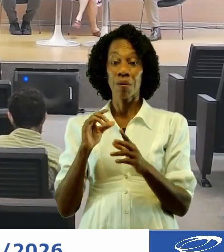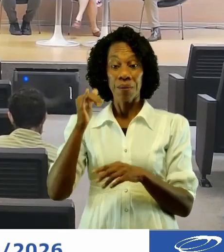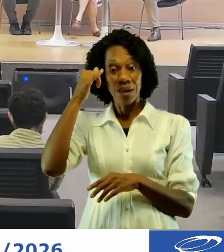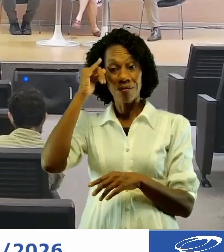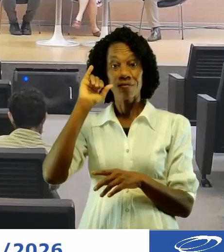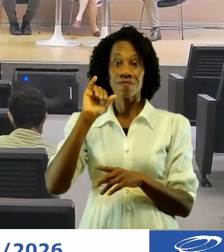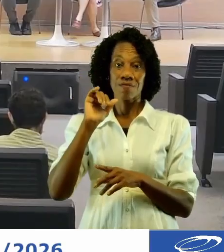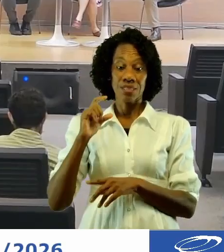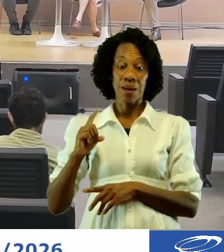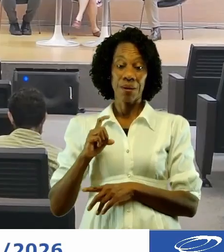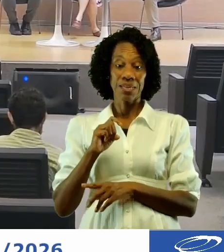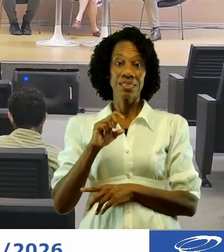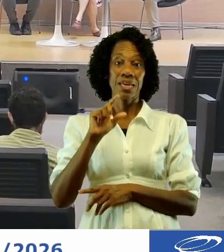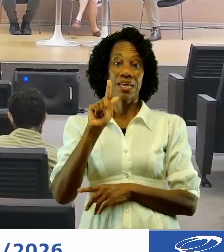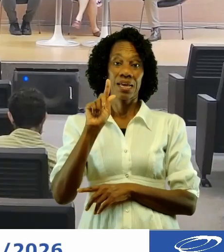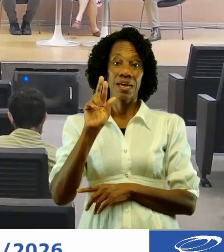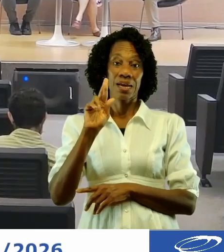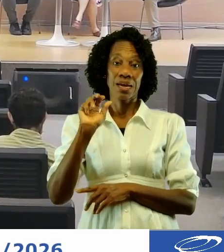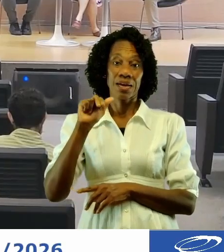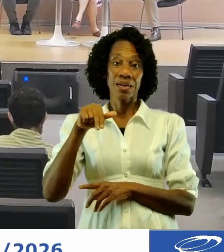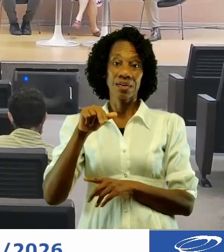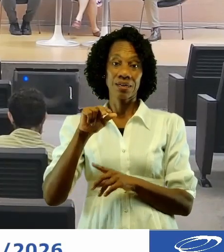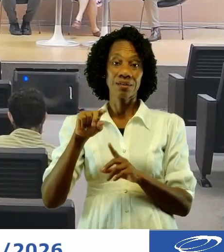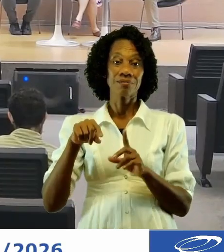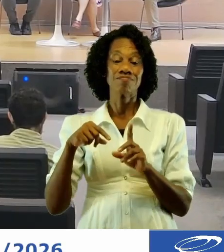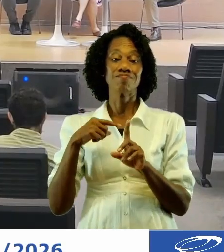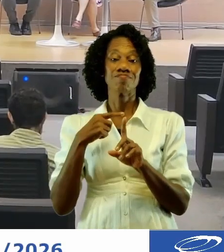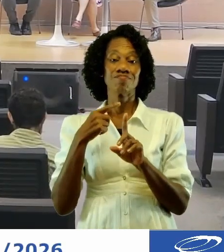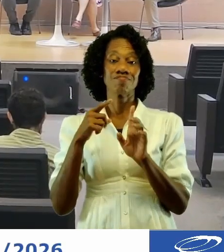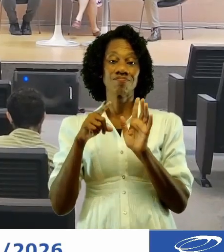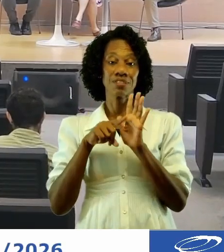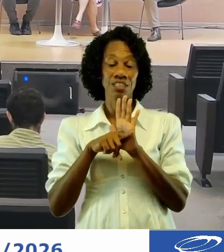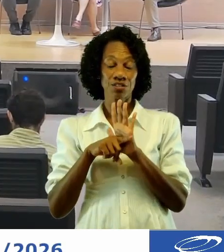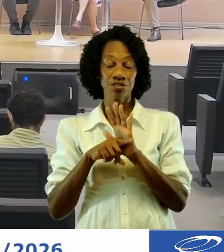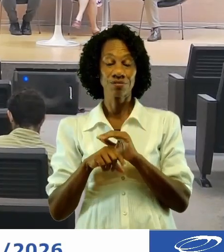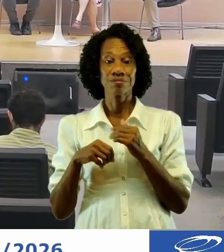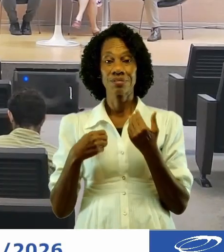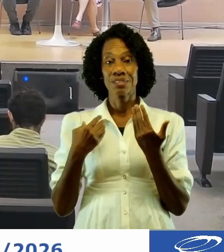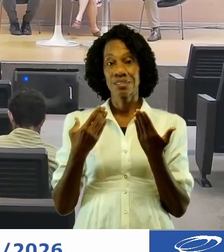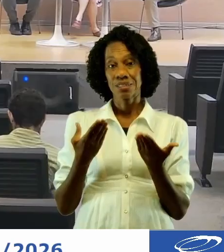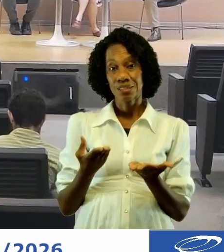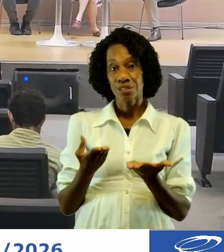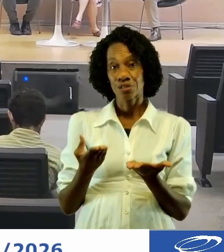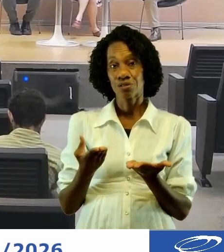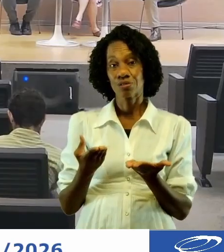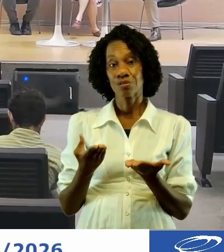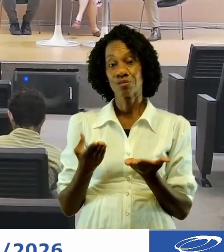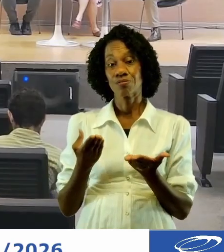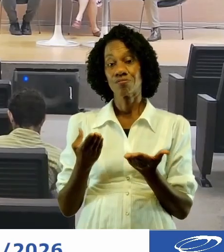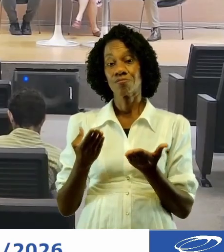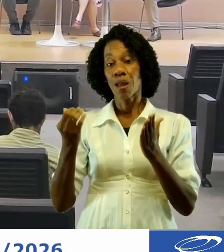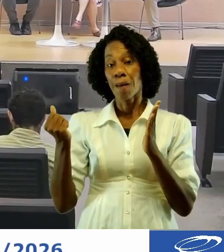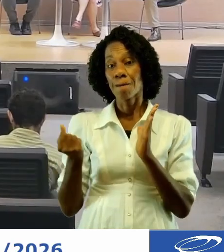não ter rifampicina e a indução de resistência no tratamento com quinolona. Então, nessa situação, isso impactaria essa